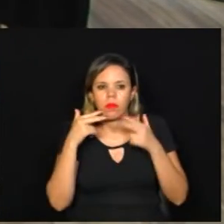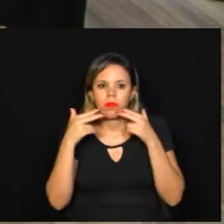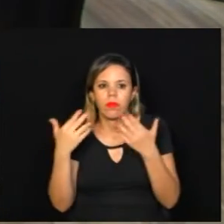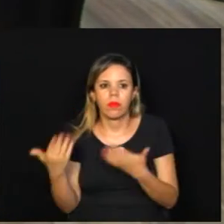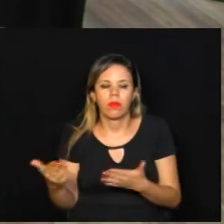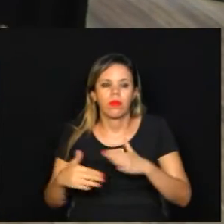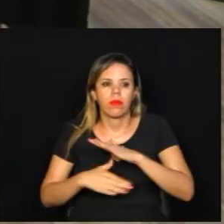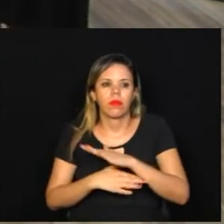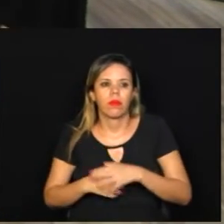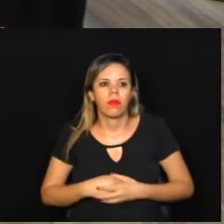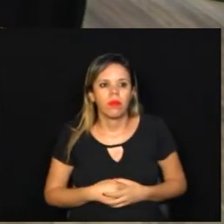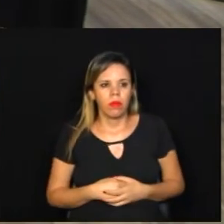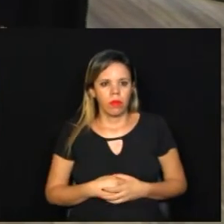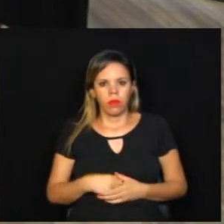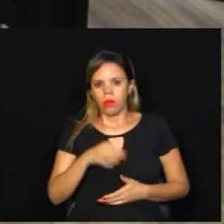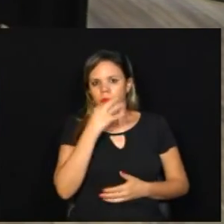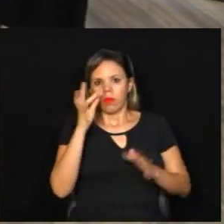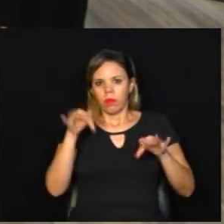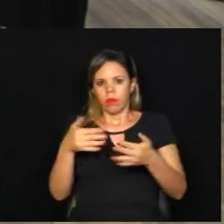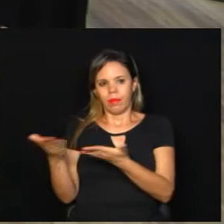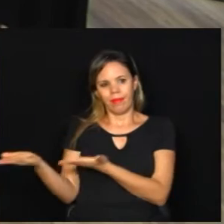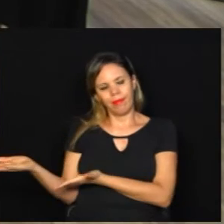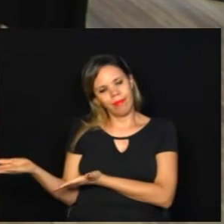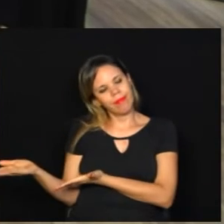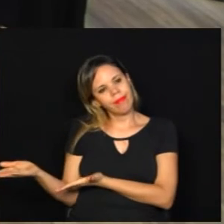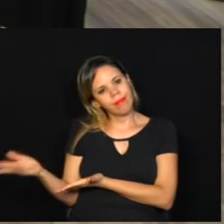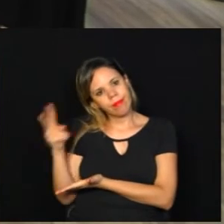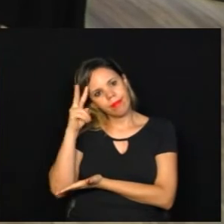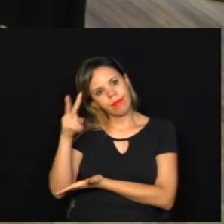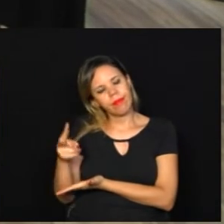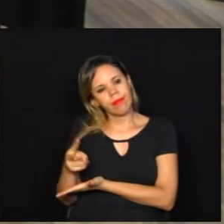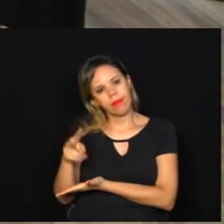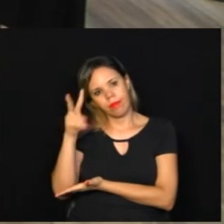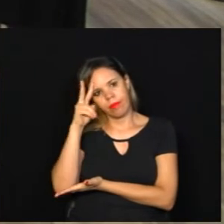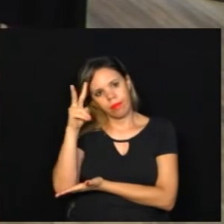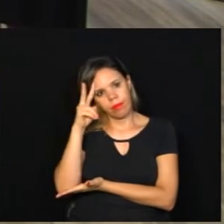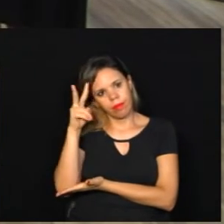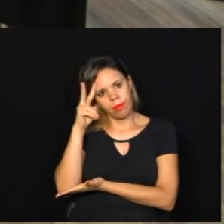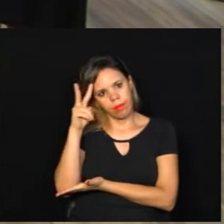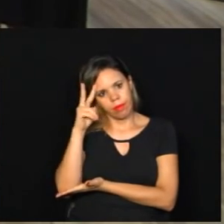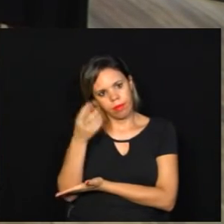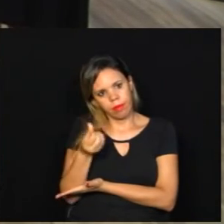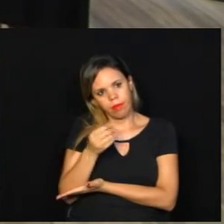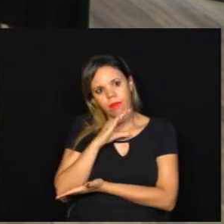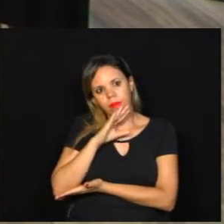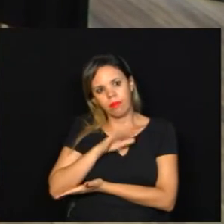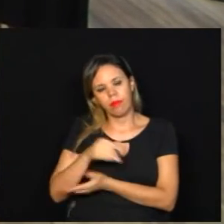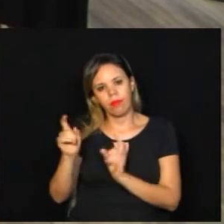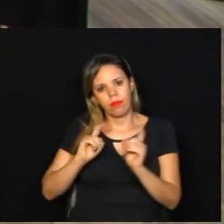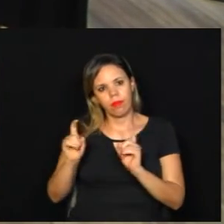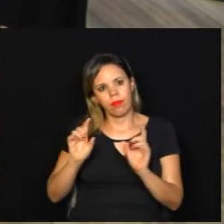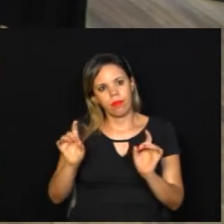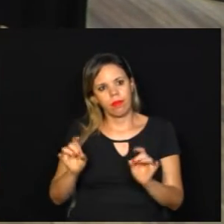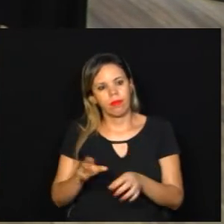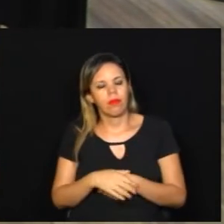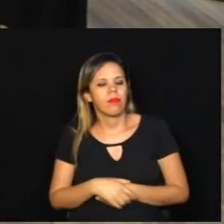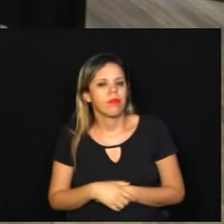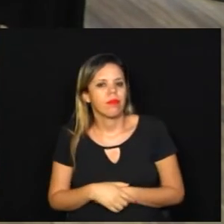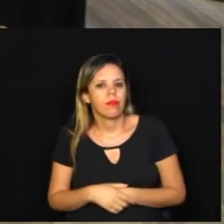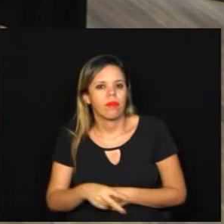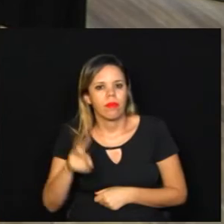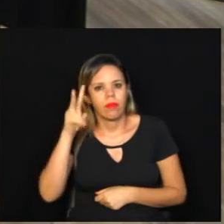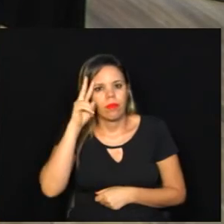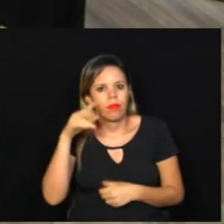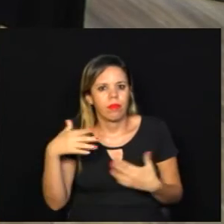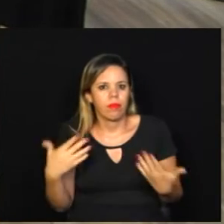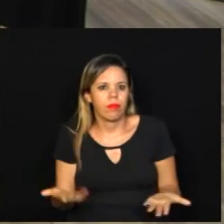notícias do Legislativo. Ótimo fim de semana. Lembrando que segunda-feira, 6 horas da tarde, reunião ordinária, né? Isso. E na